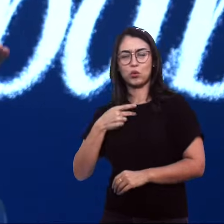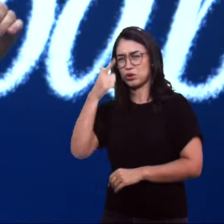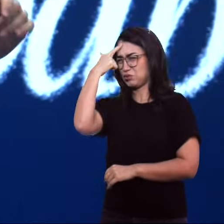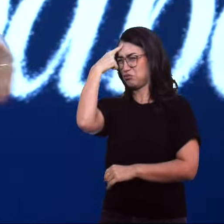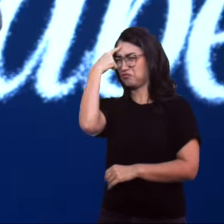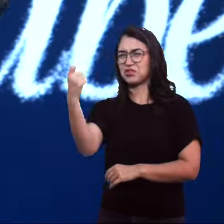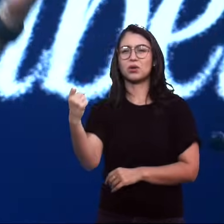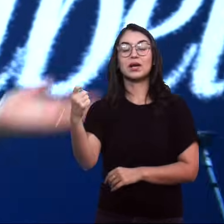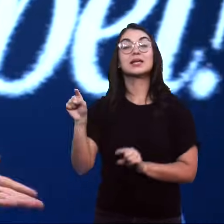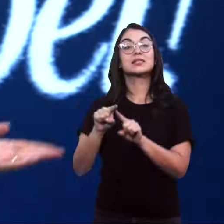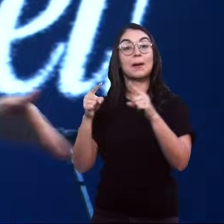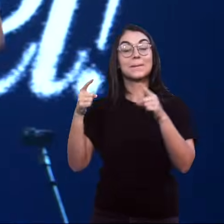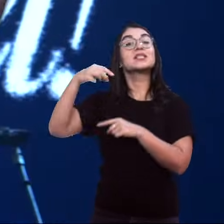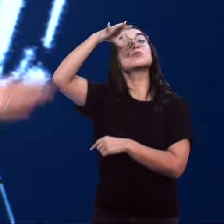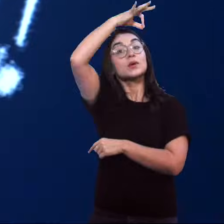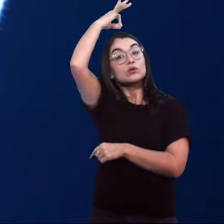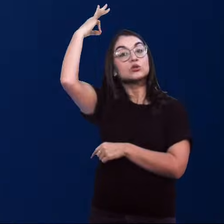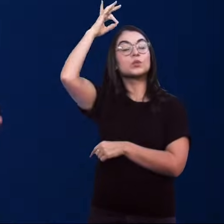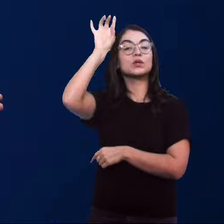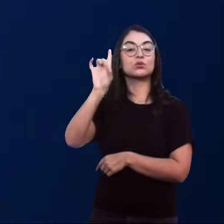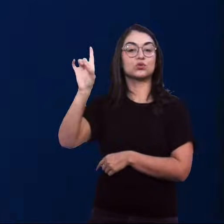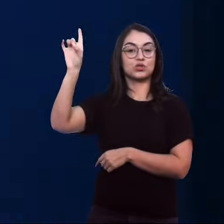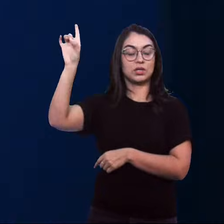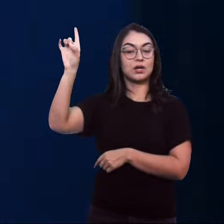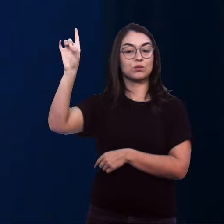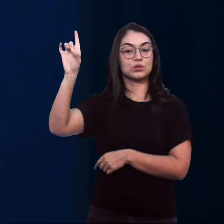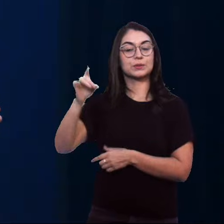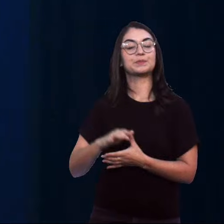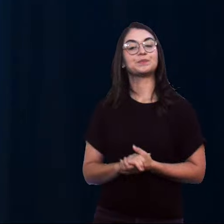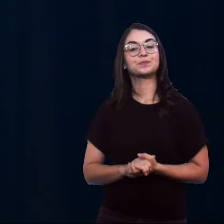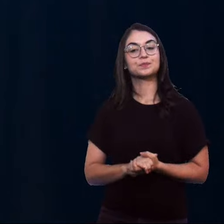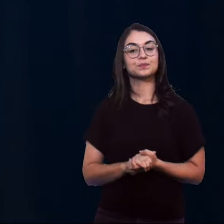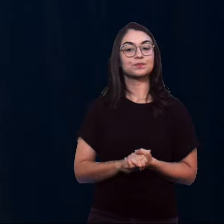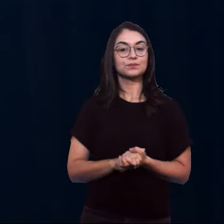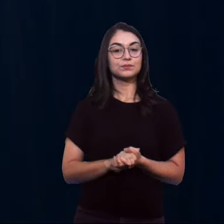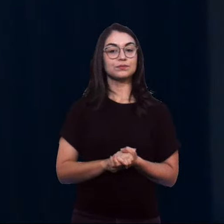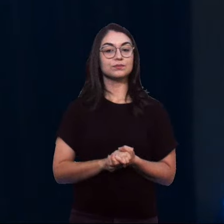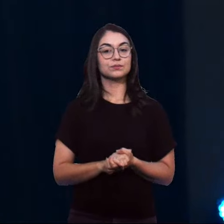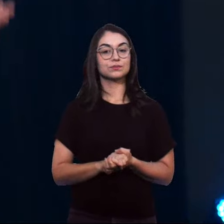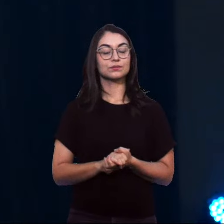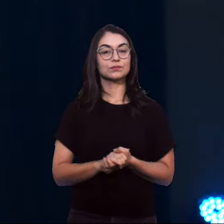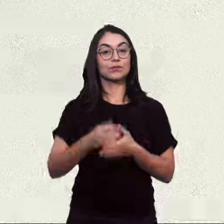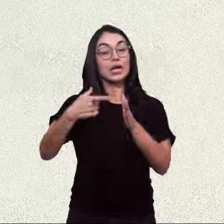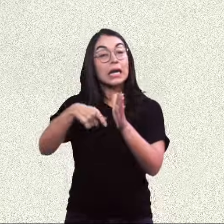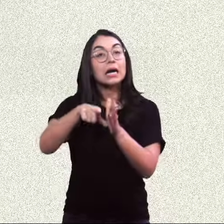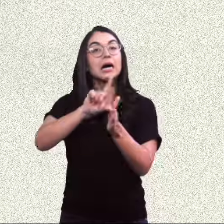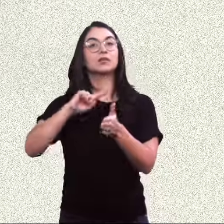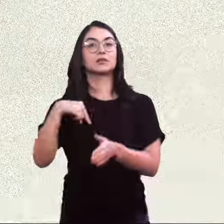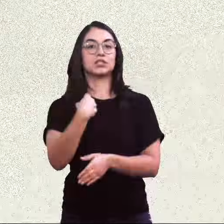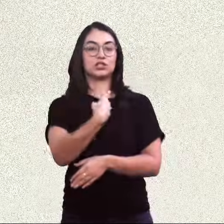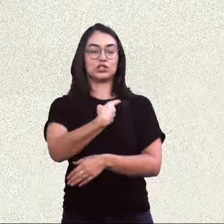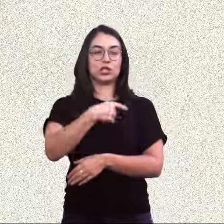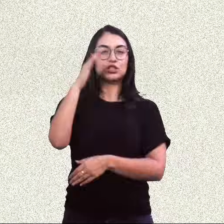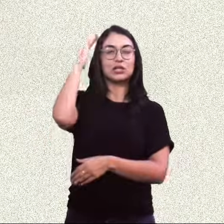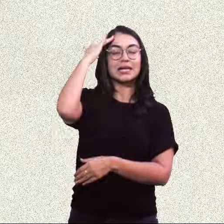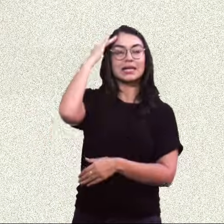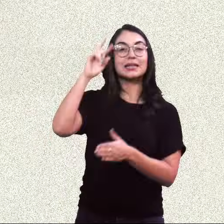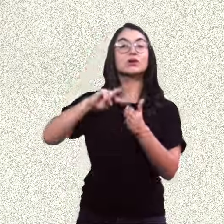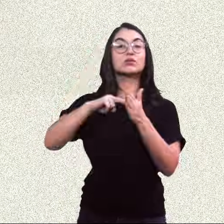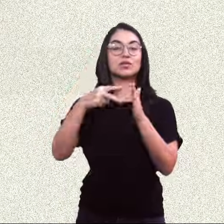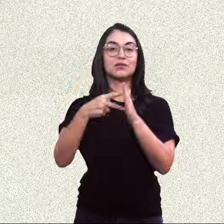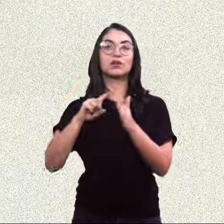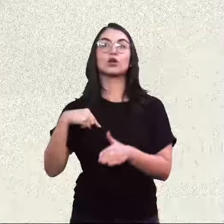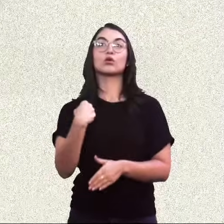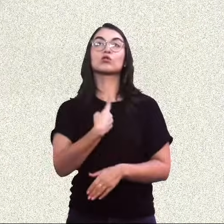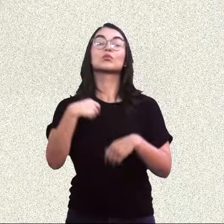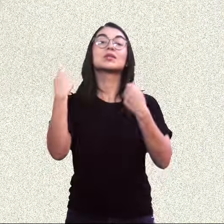aqui, tá nem por poder, mas pode ser violência ali também. Antes da gente entender o significado dessa visão, a gente tem que